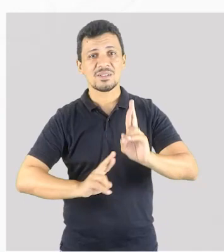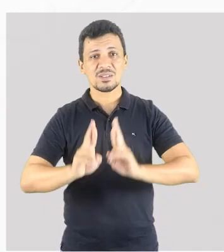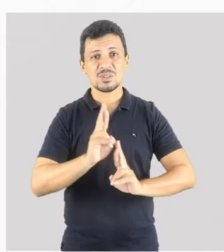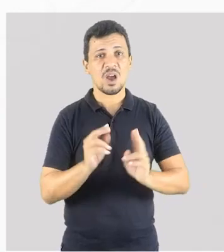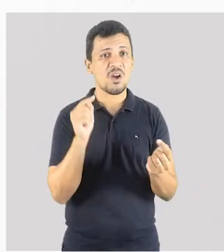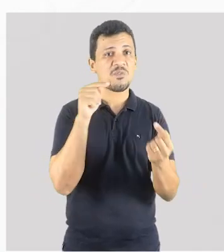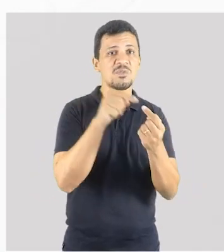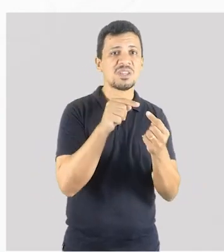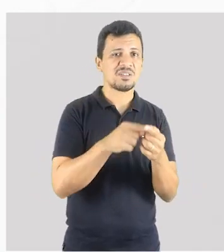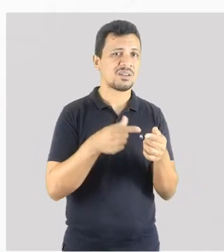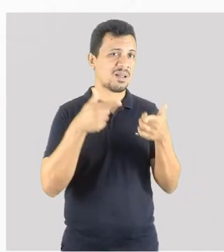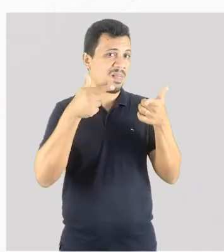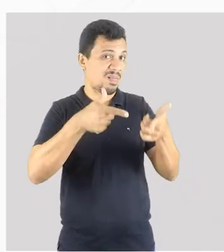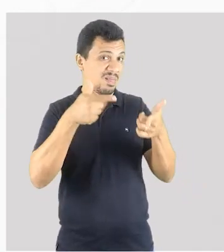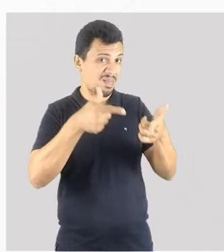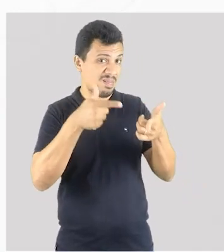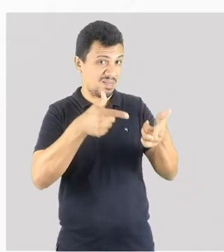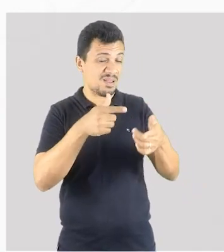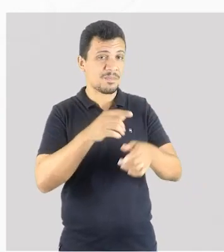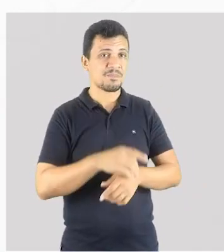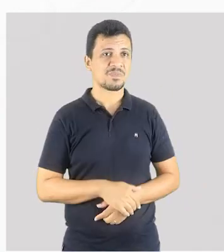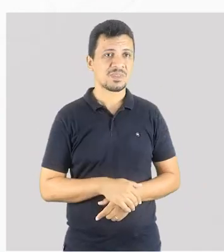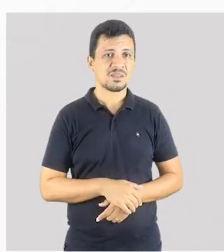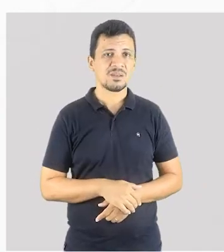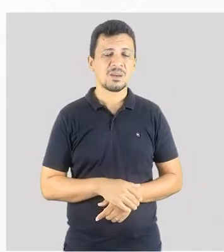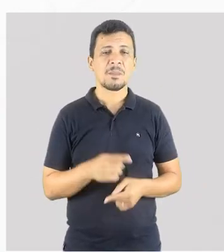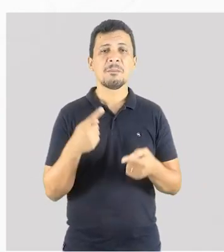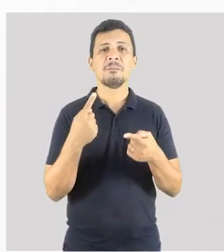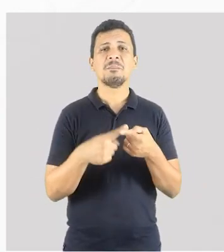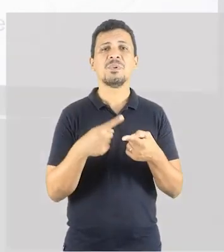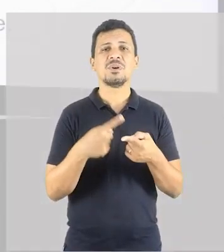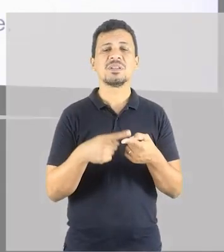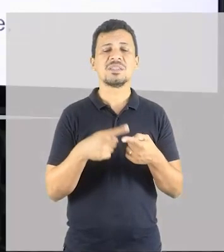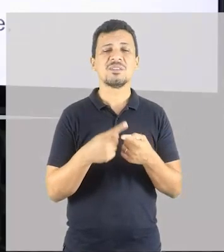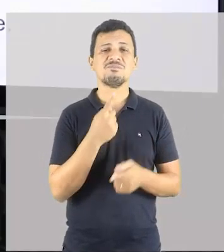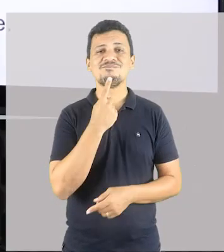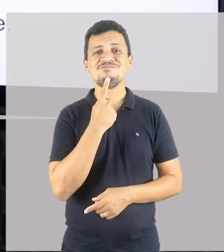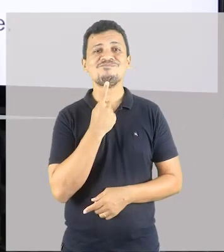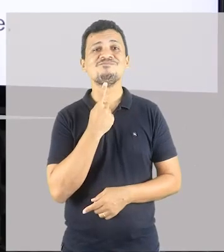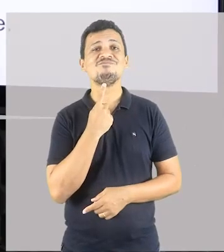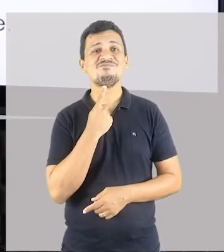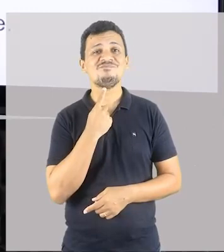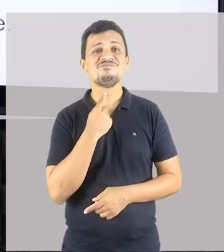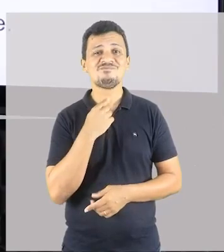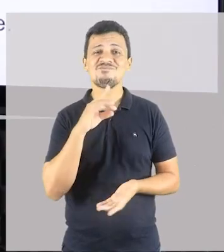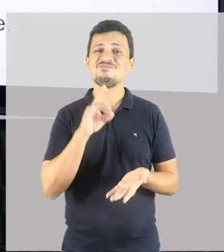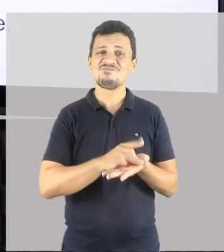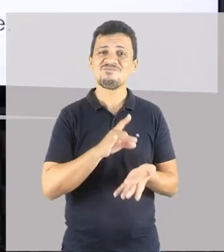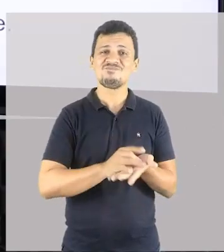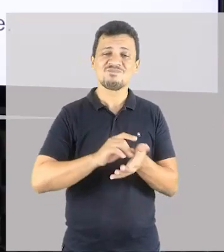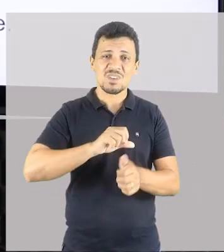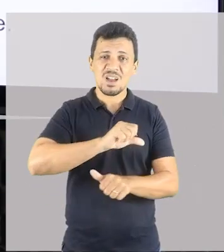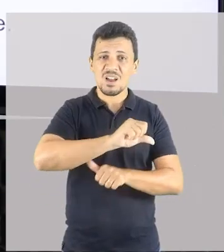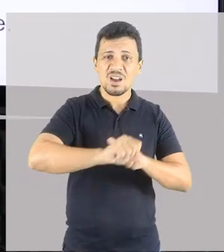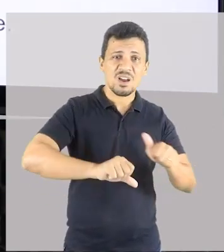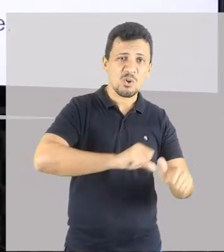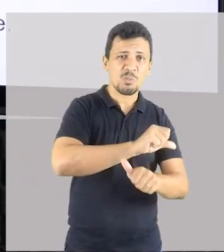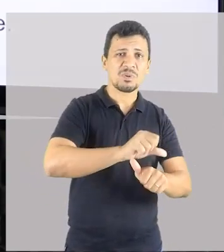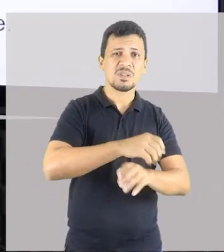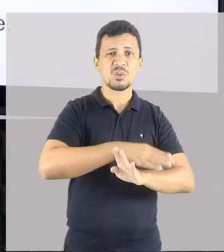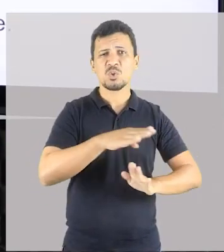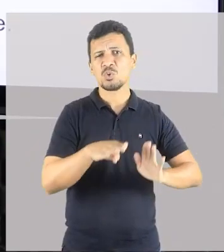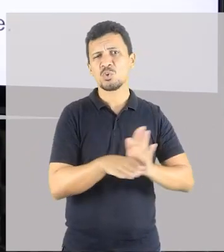finalidades críticas, certo? Por quê? Porque há uma vontade de realmente romper com toda